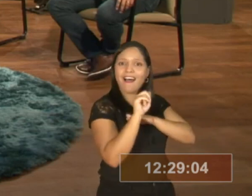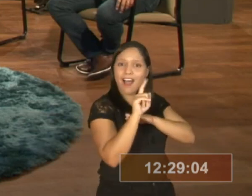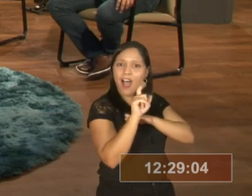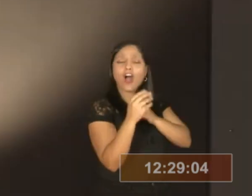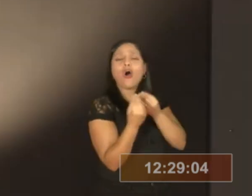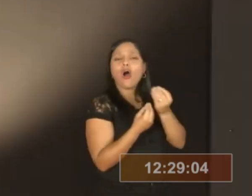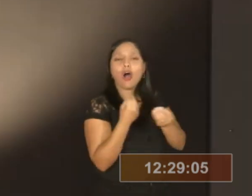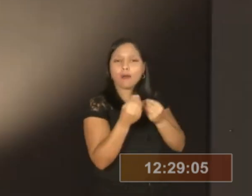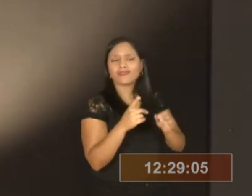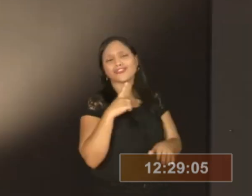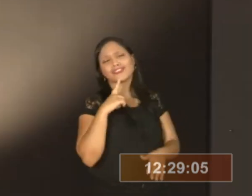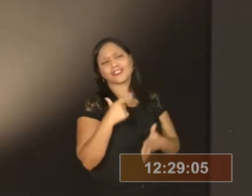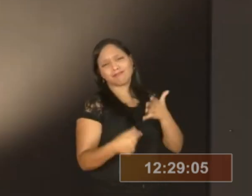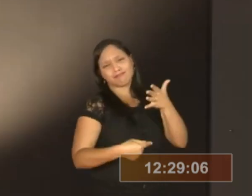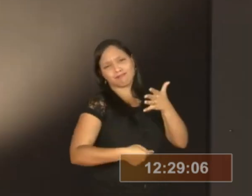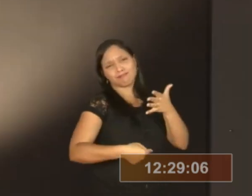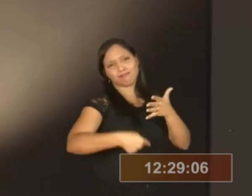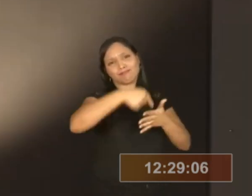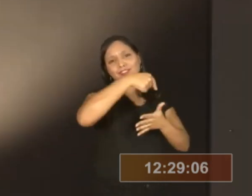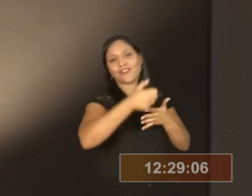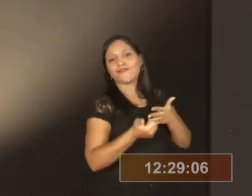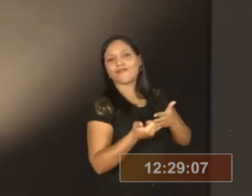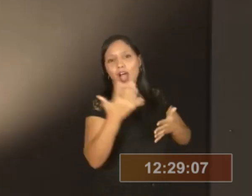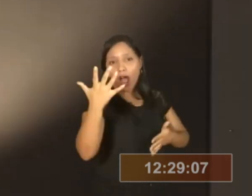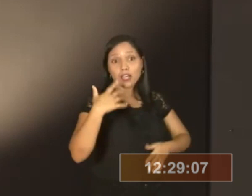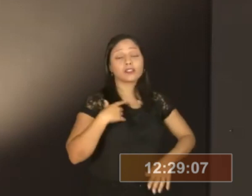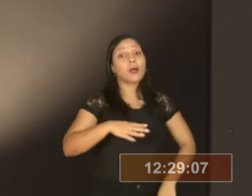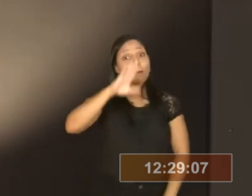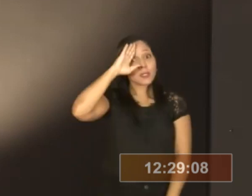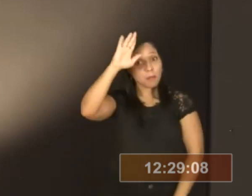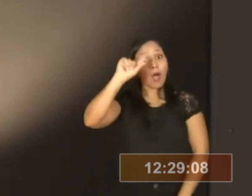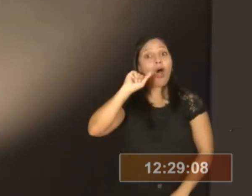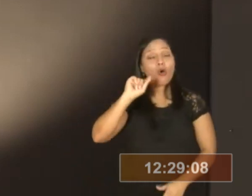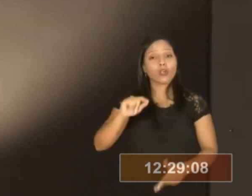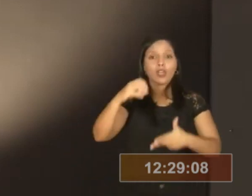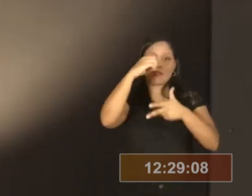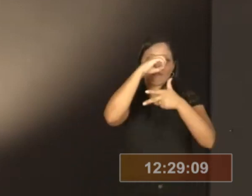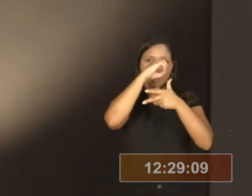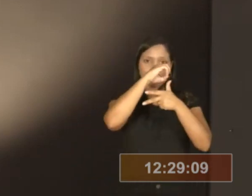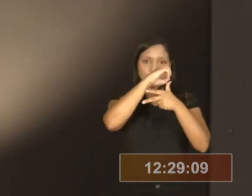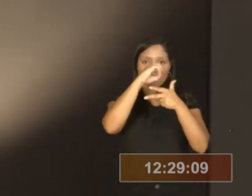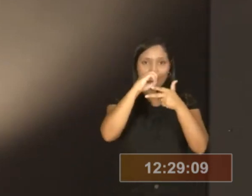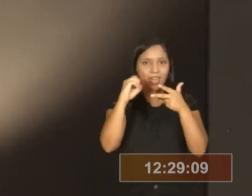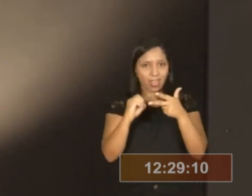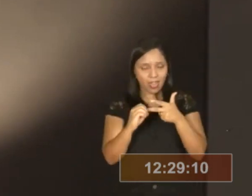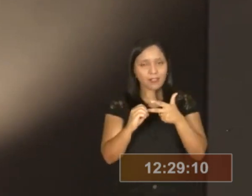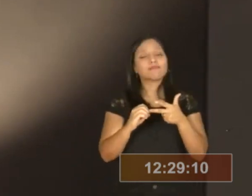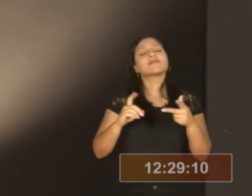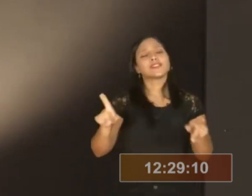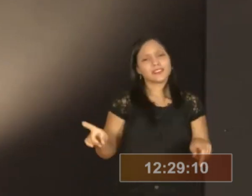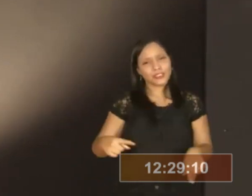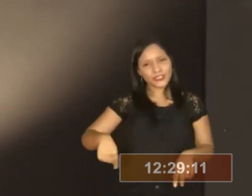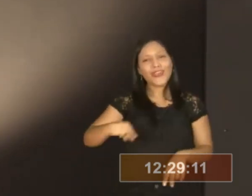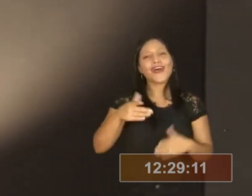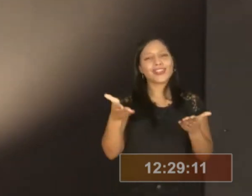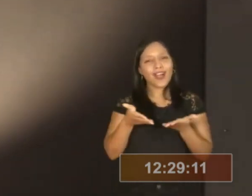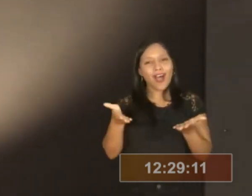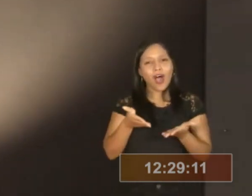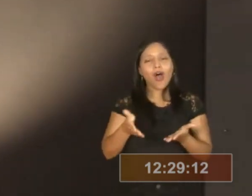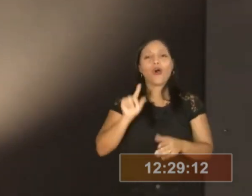que nós consideramos, né, entrada via o Enem, que inclusive encontramos agora no momento